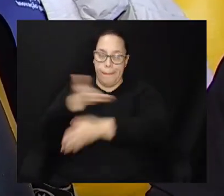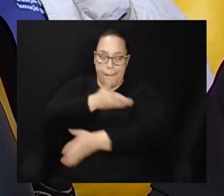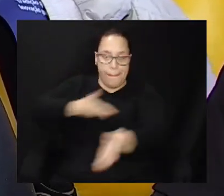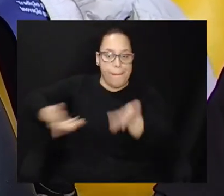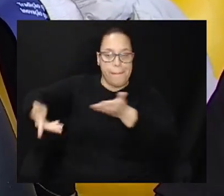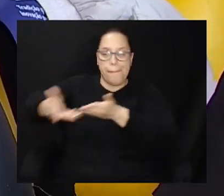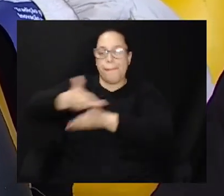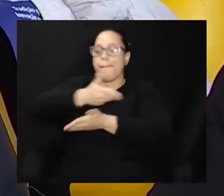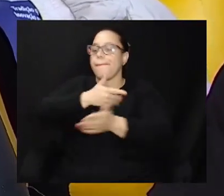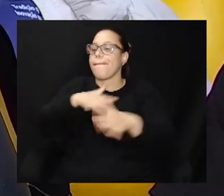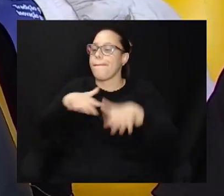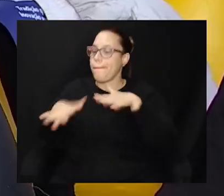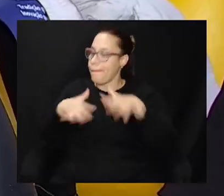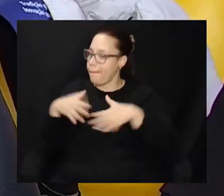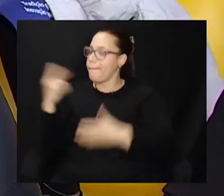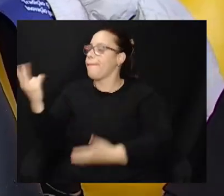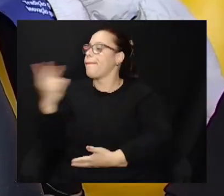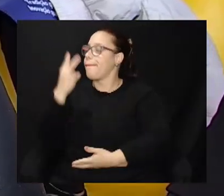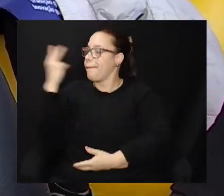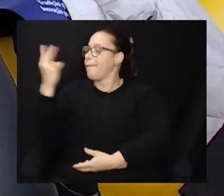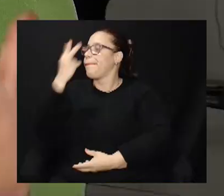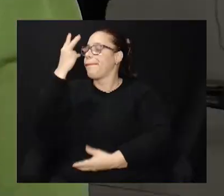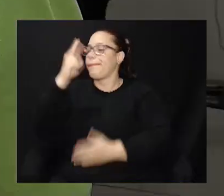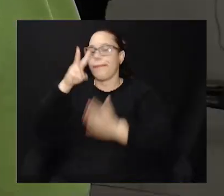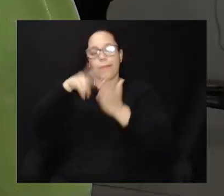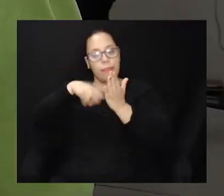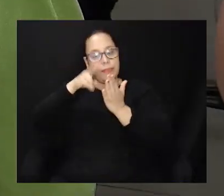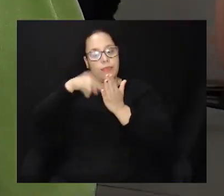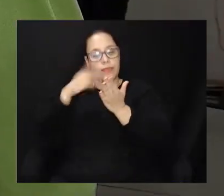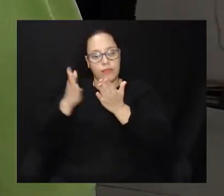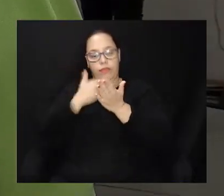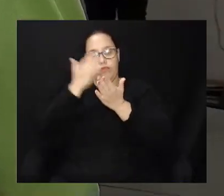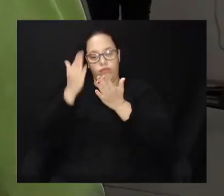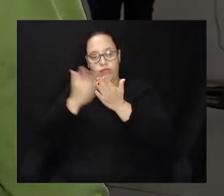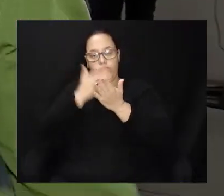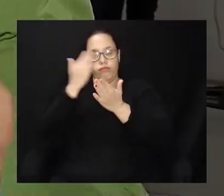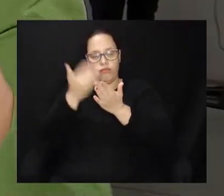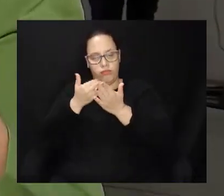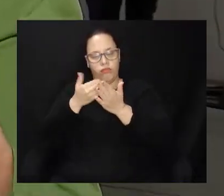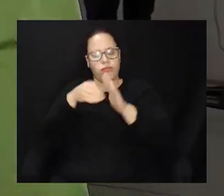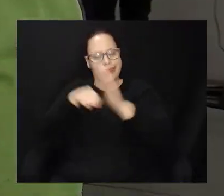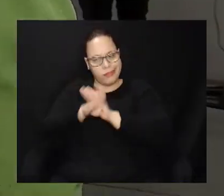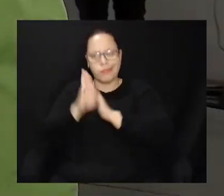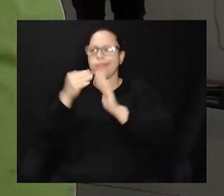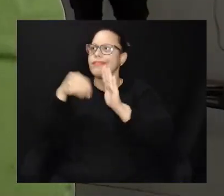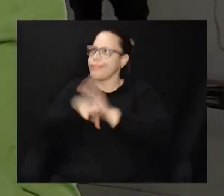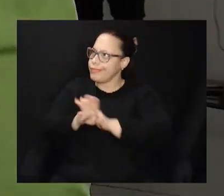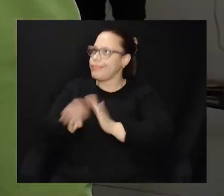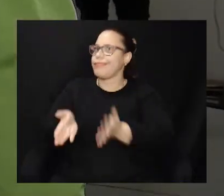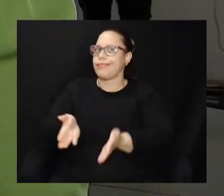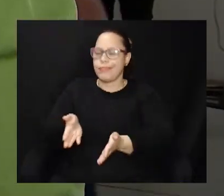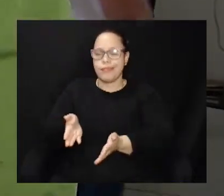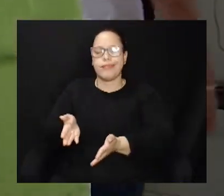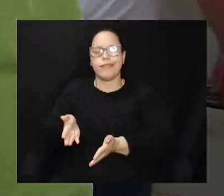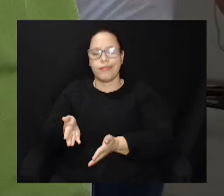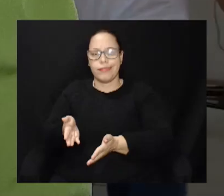de valorização da leitura, de promoção do hábito da leitura e de pertencimento ao meio ambiente,